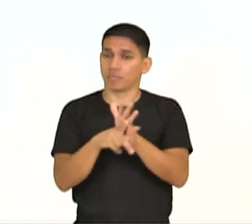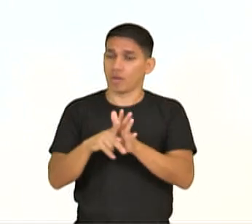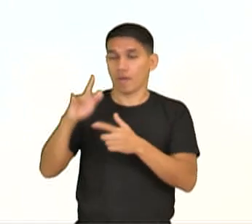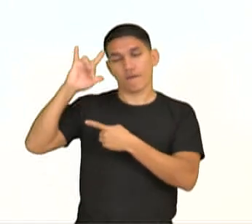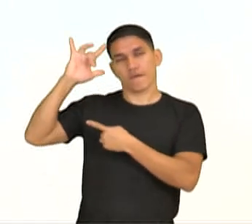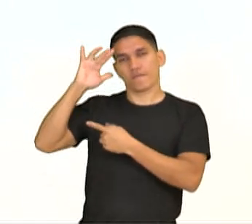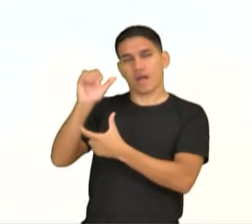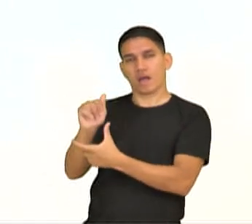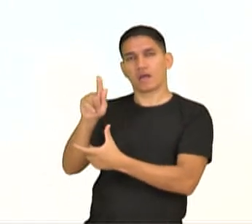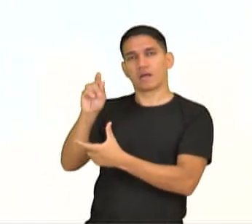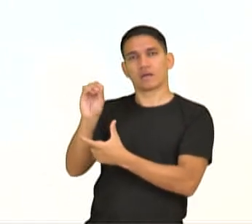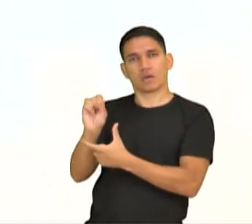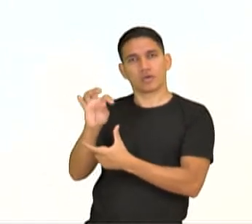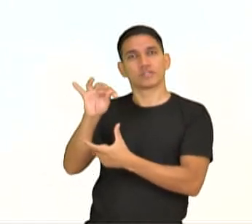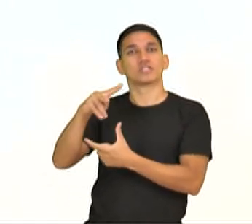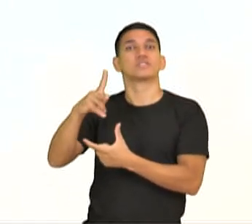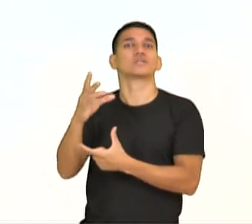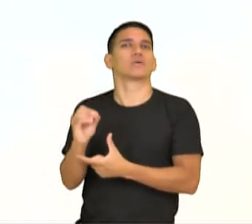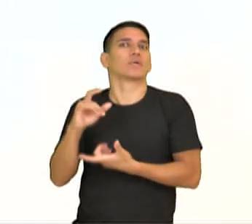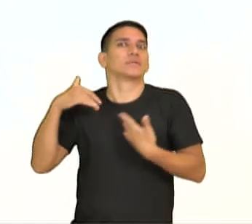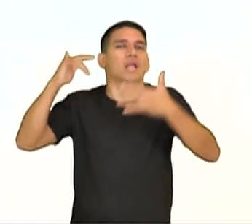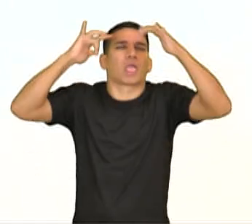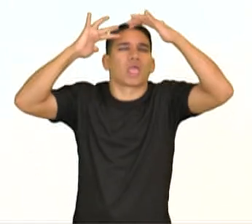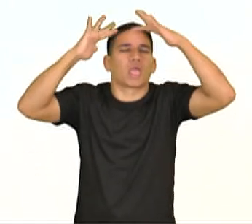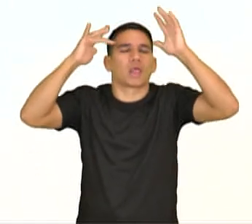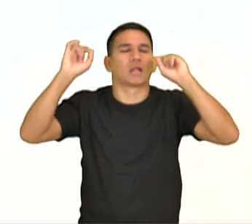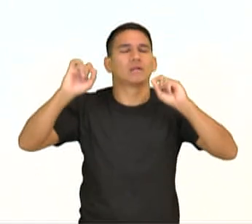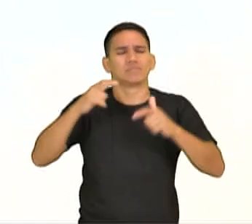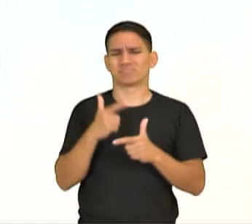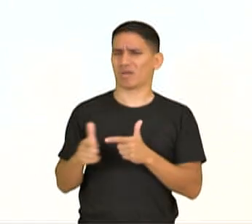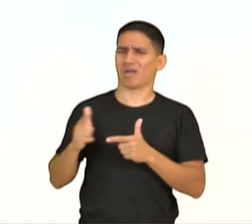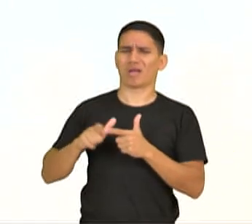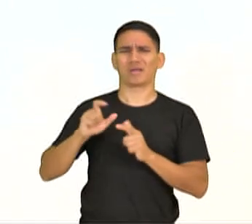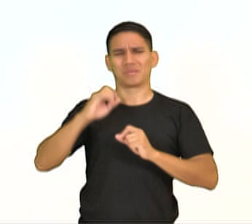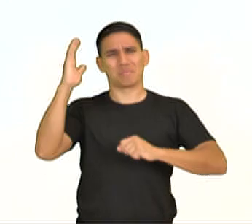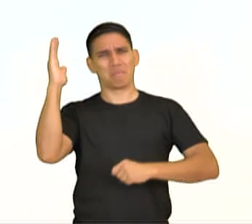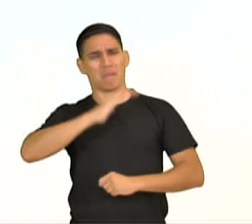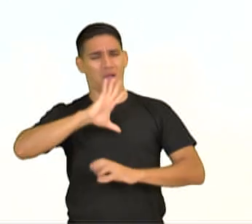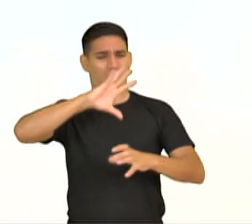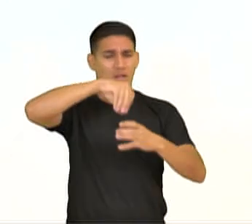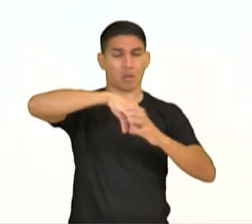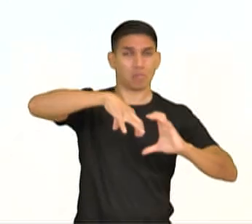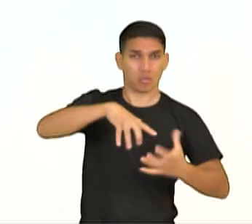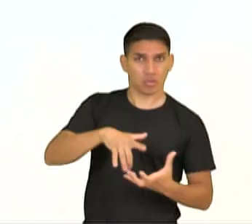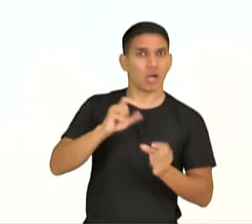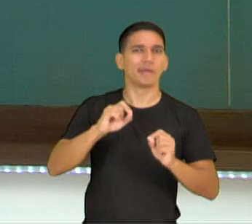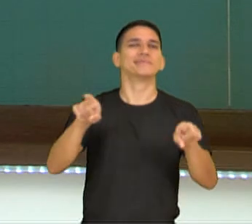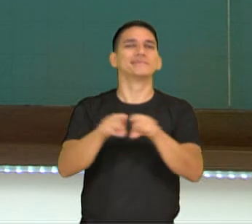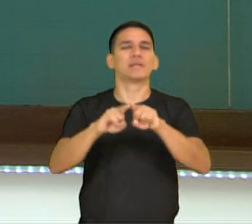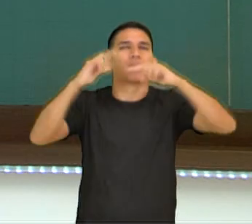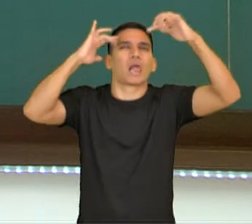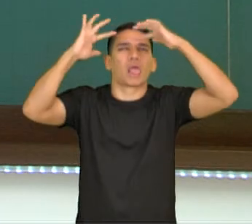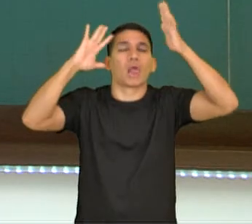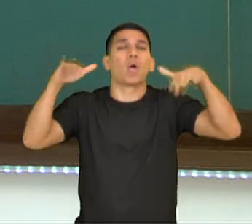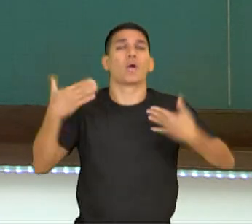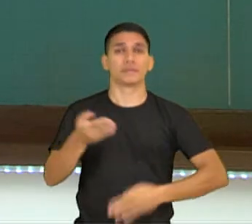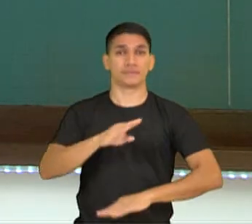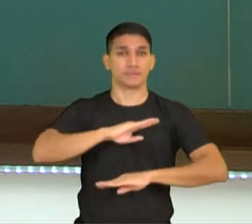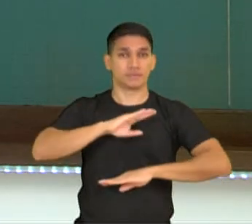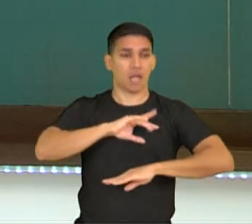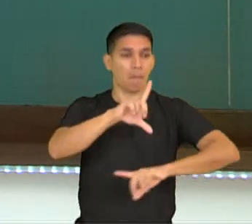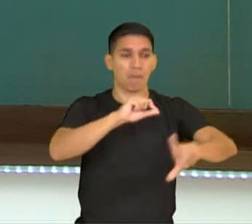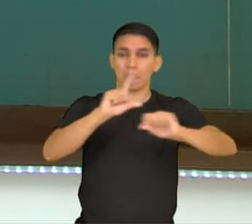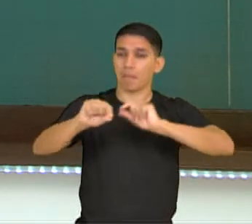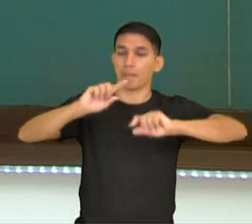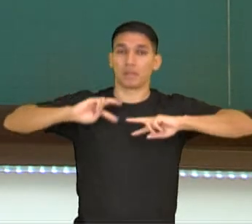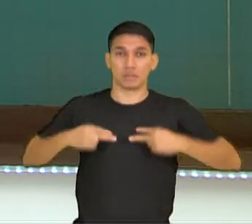né? Então, refletir sobre o problema do mal no mundo é também refletir sobre essa condição de escolha do